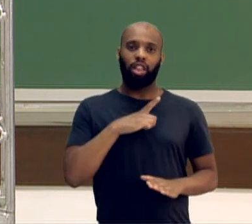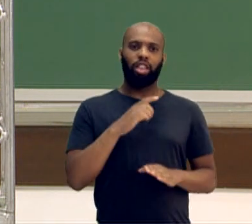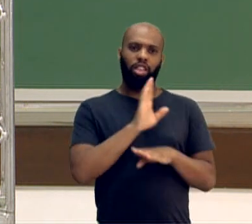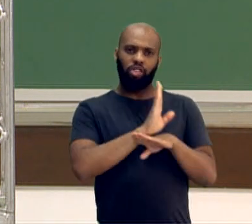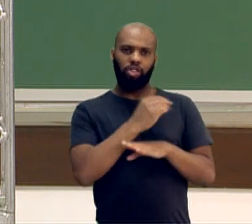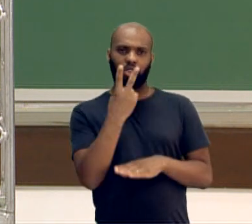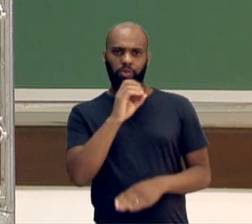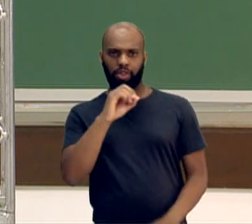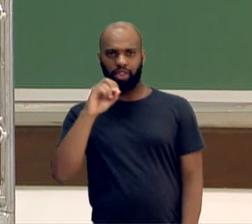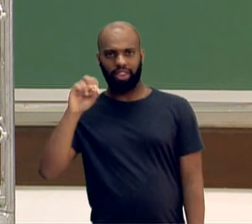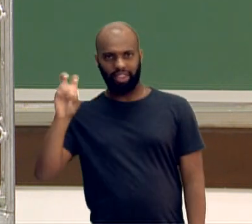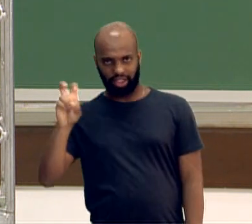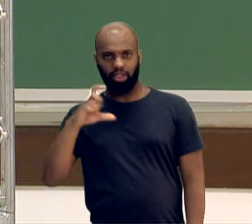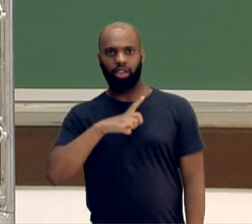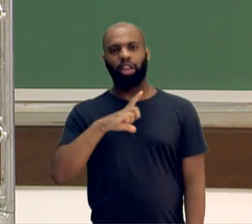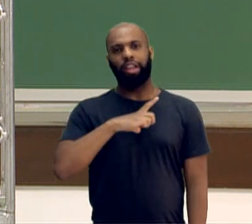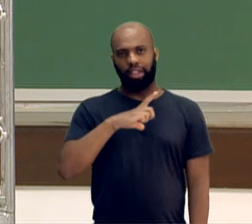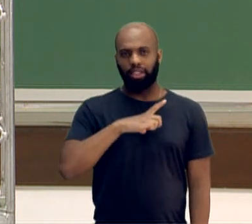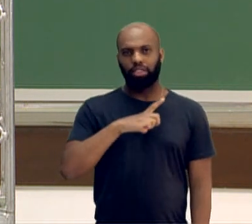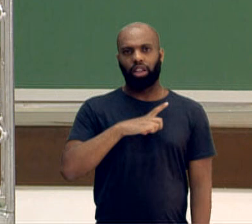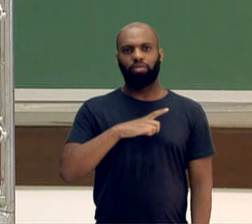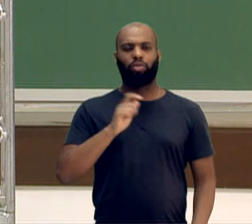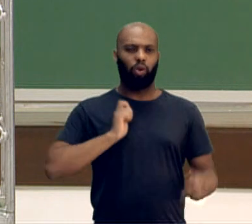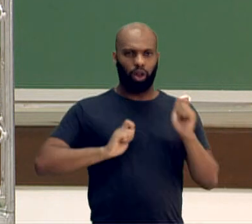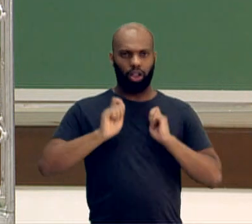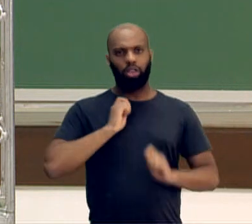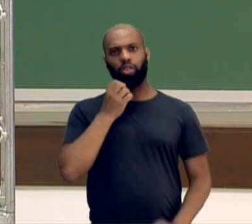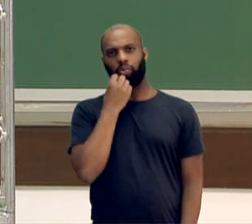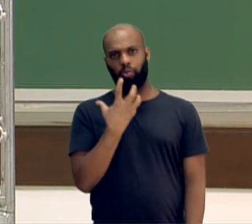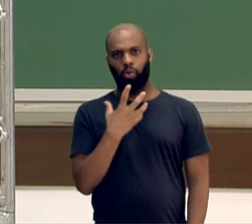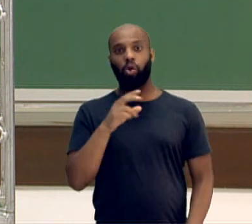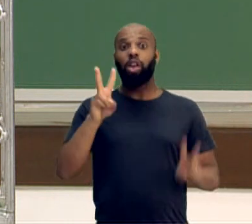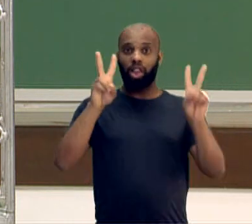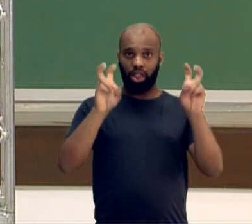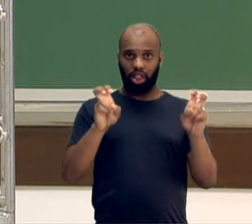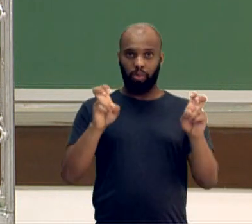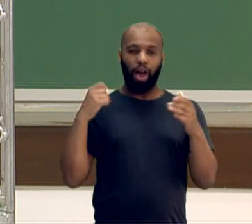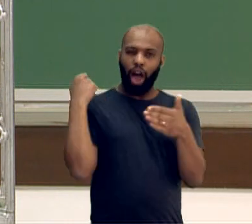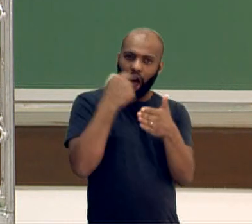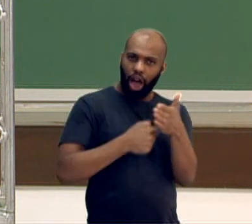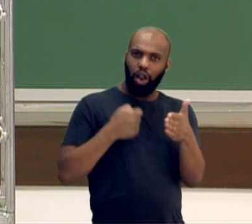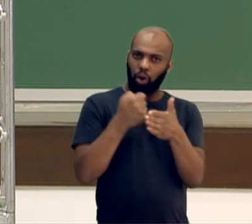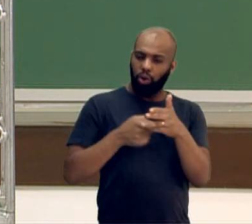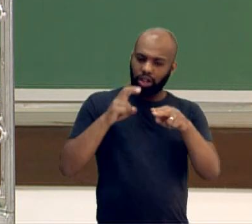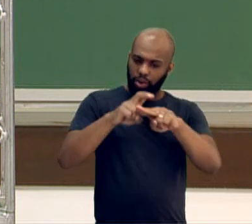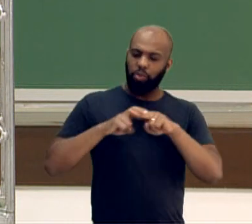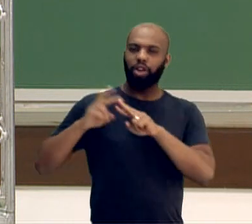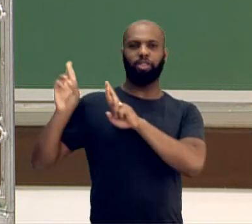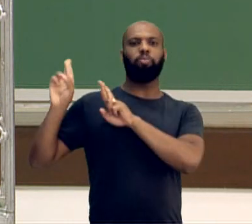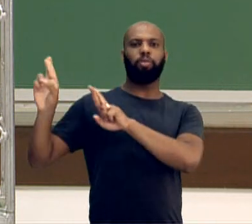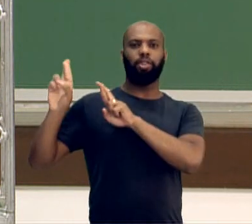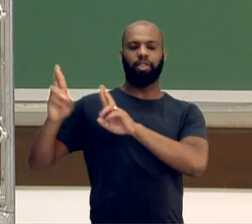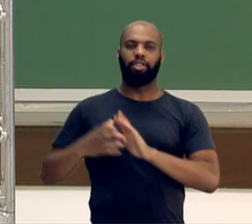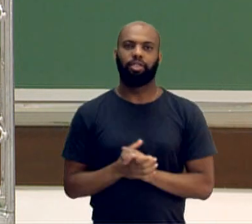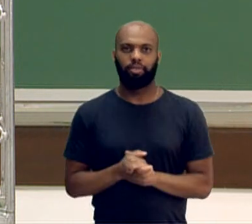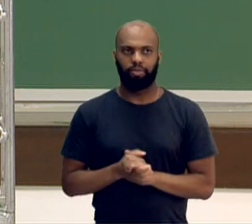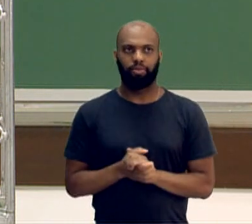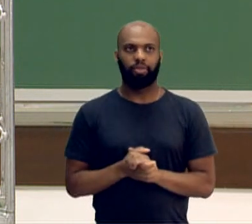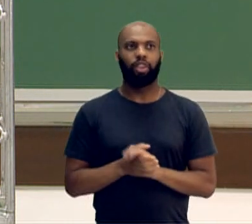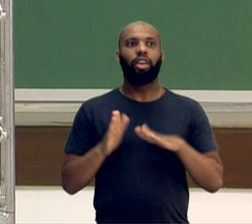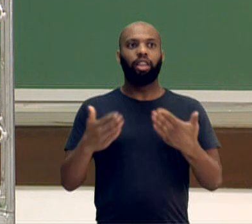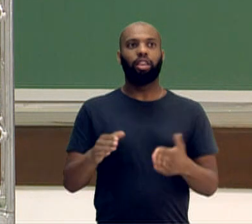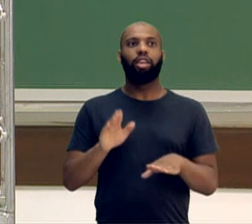2005 com o grande ator, o Russell Crowe, chamado A Luta pela Esperança. A Luta pela Esperança é um filme que vai mostrar muito